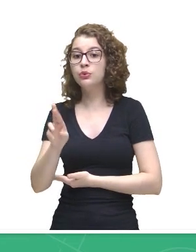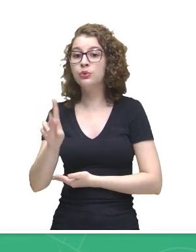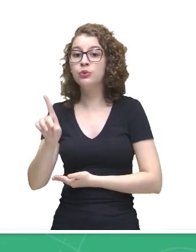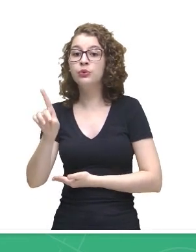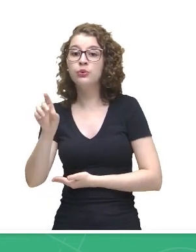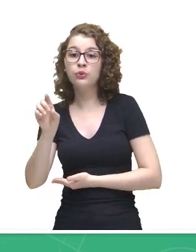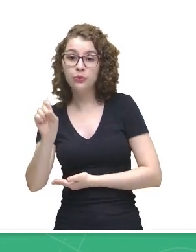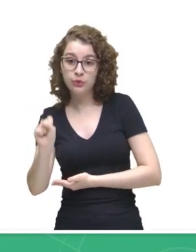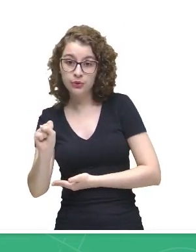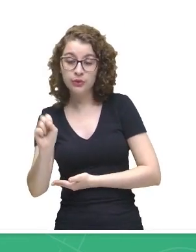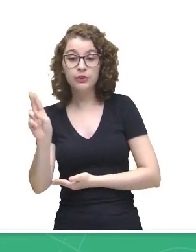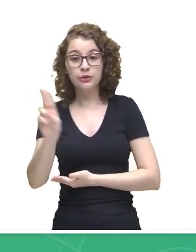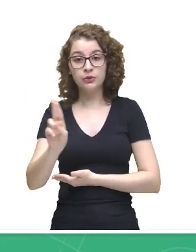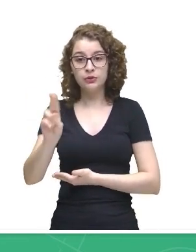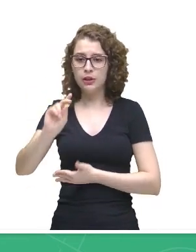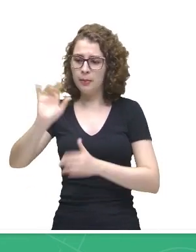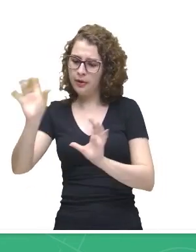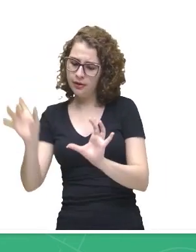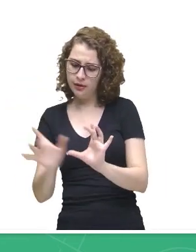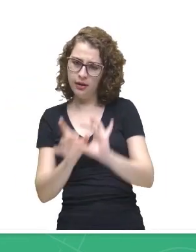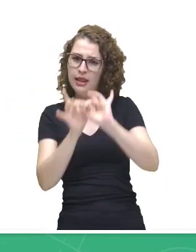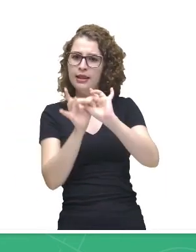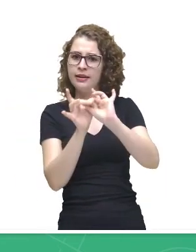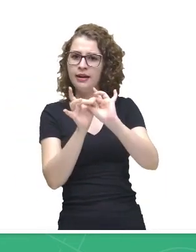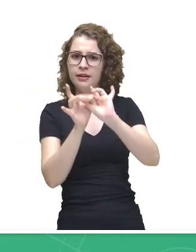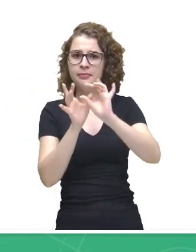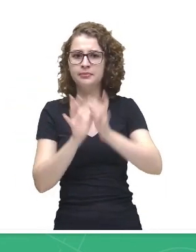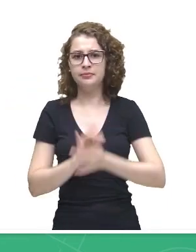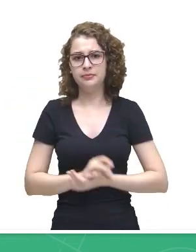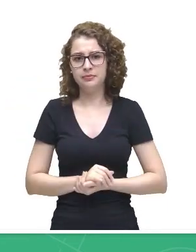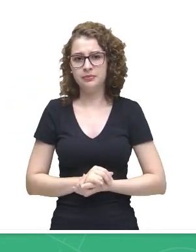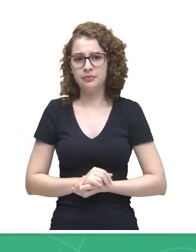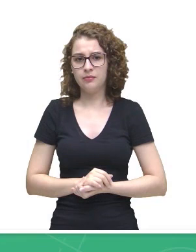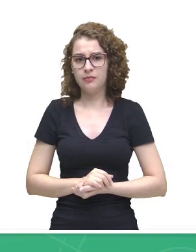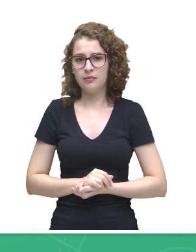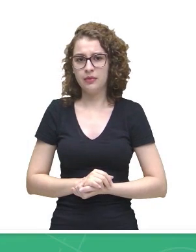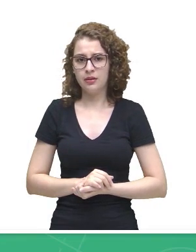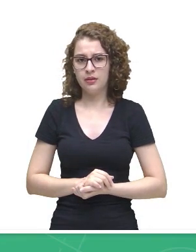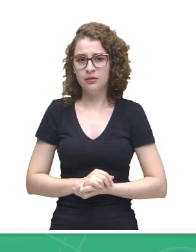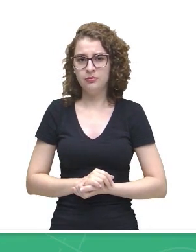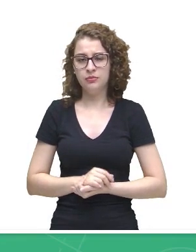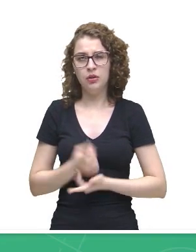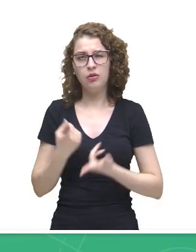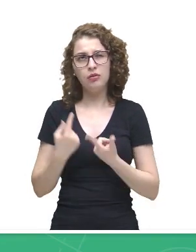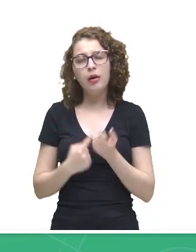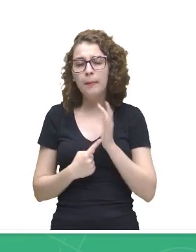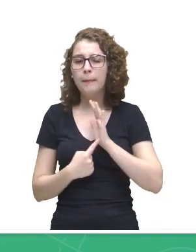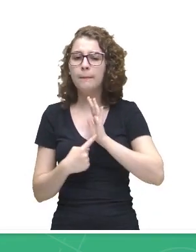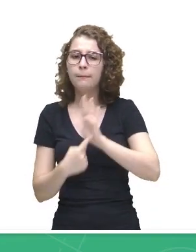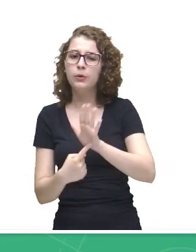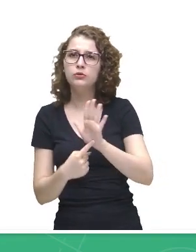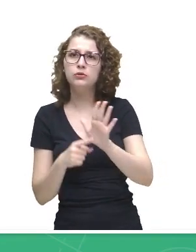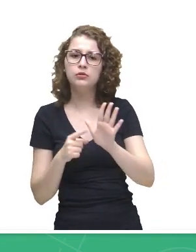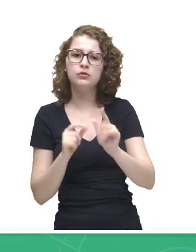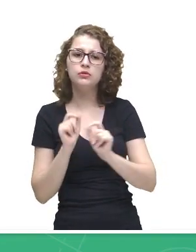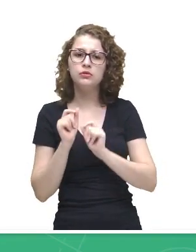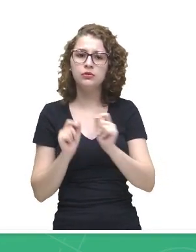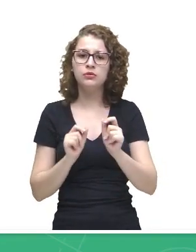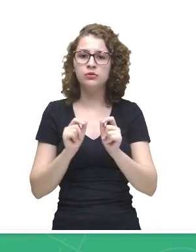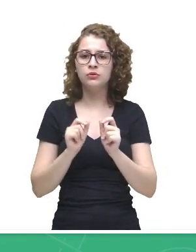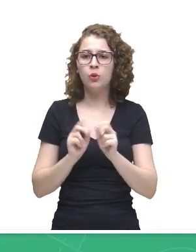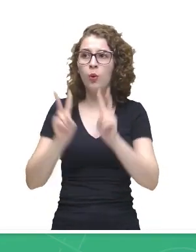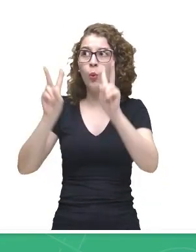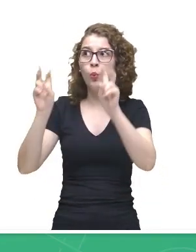gente ligar, né, duas orações, passando uma ideia do que elas estão